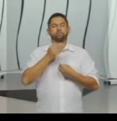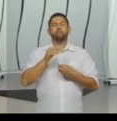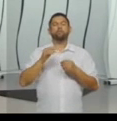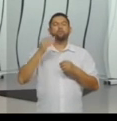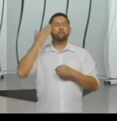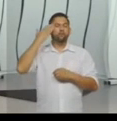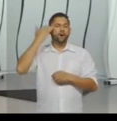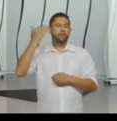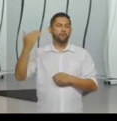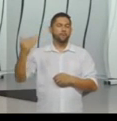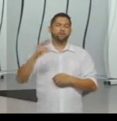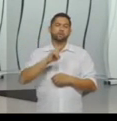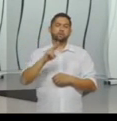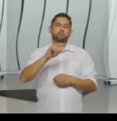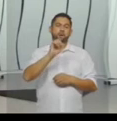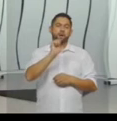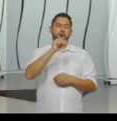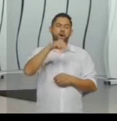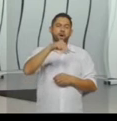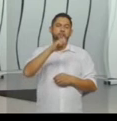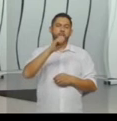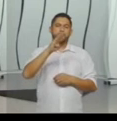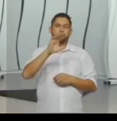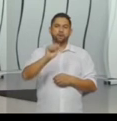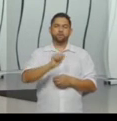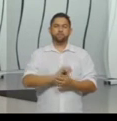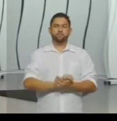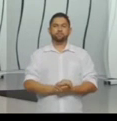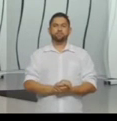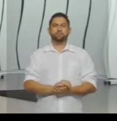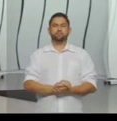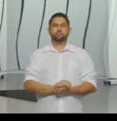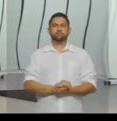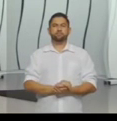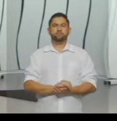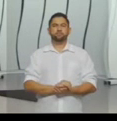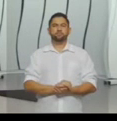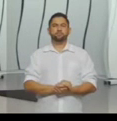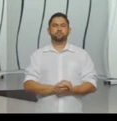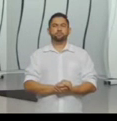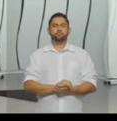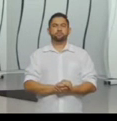ameba. É um exemplo aí também de protozoário, organismo unicelular.